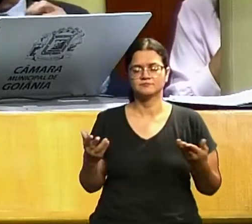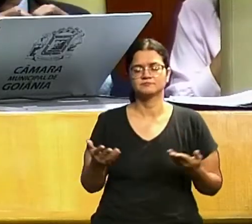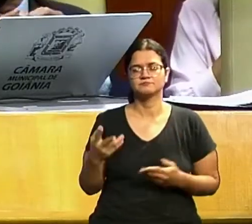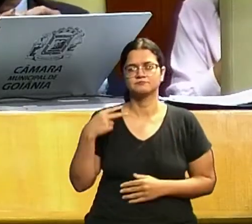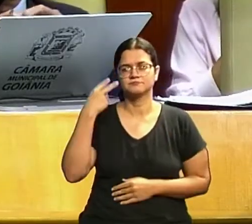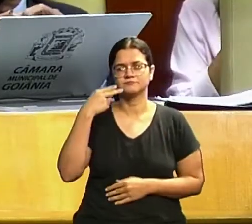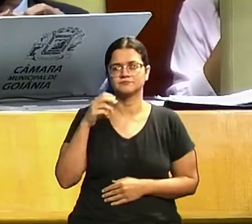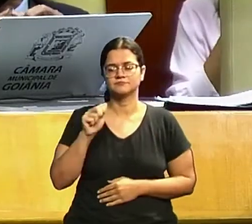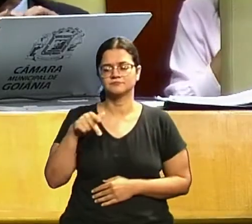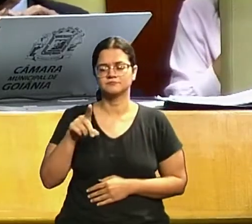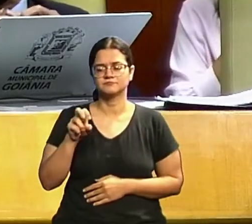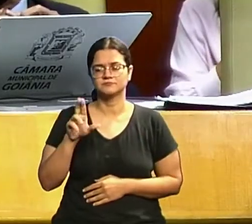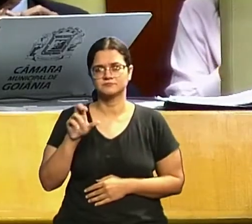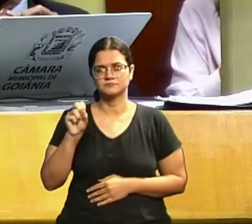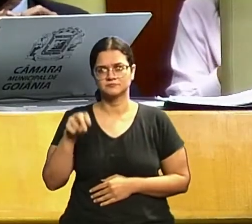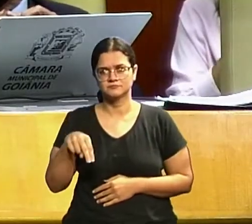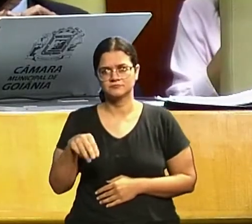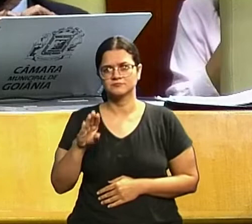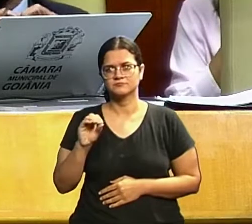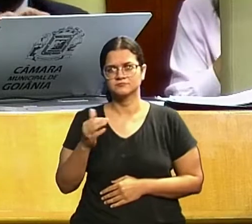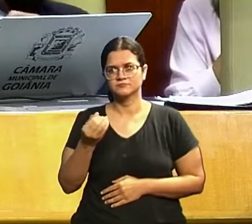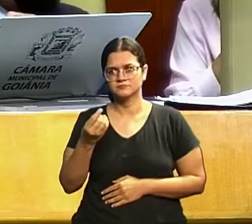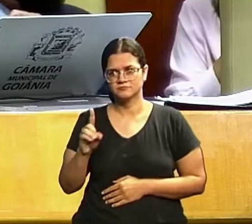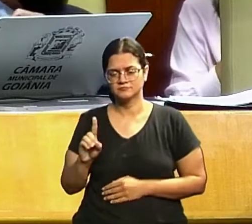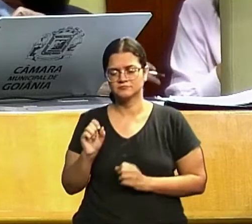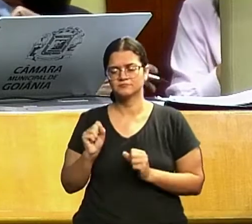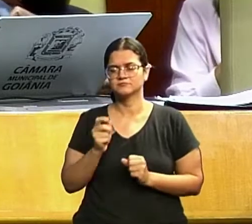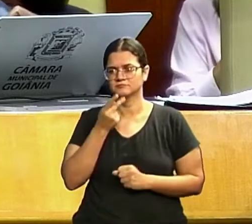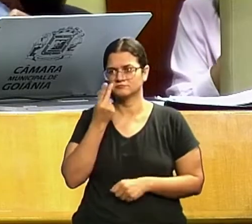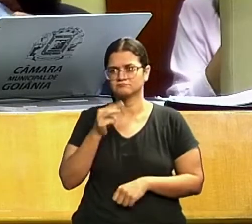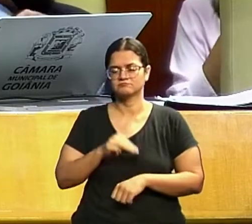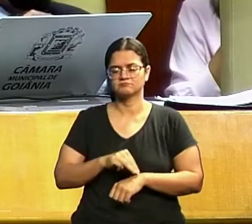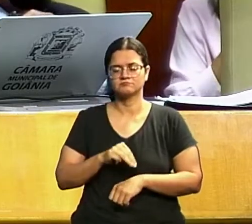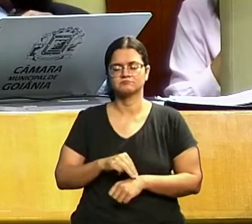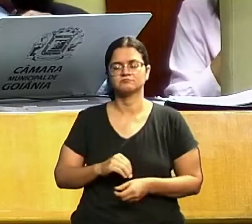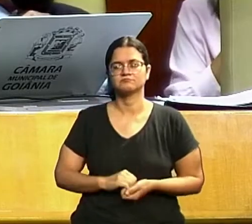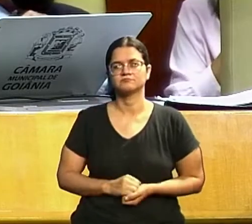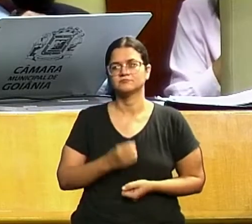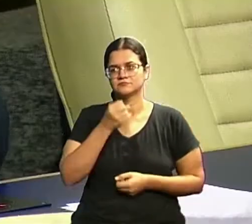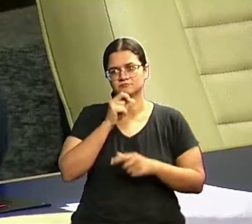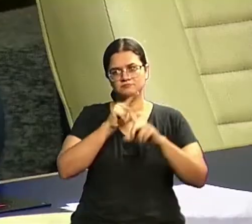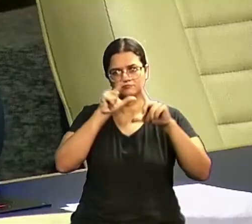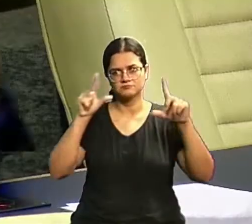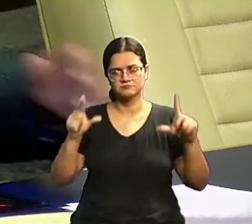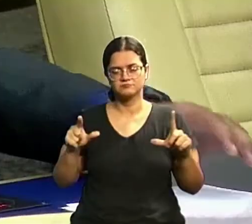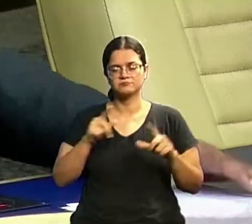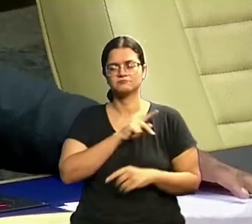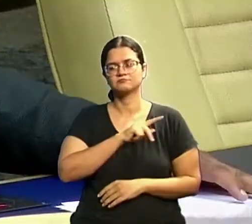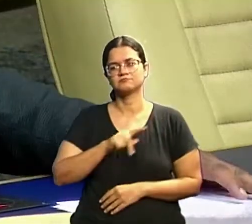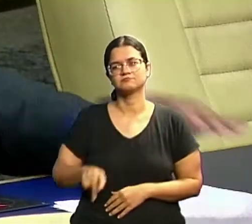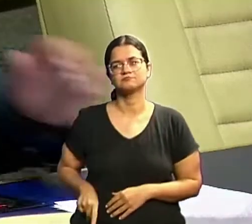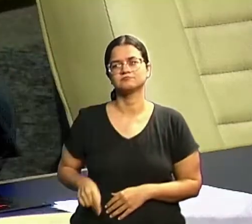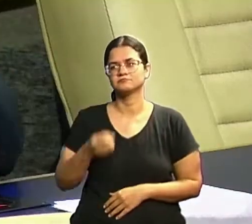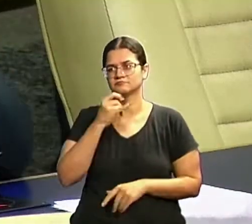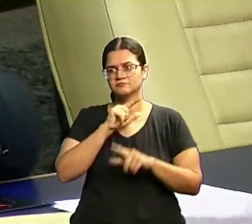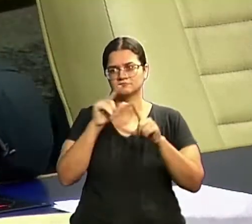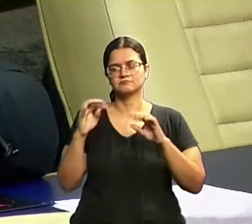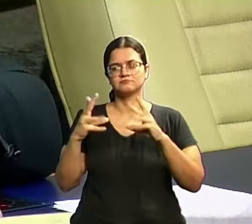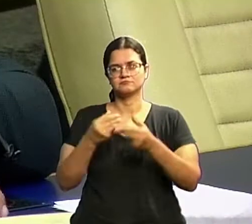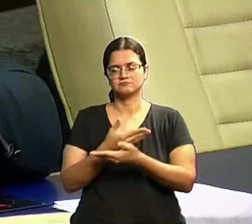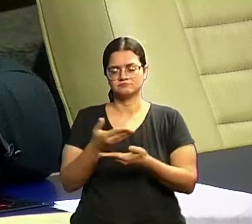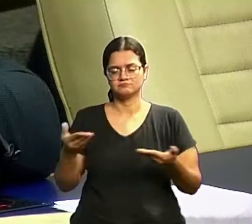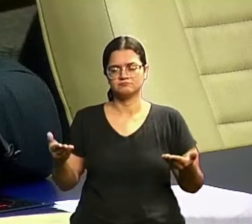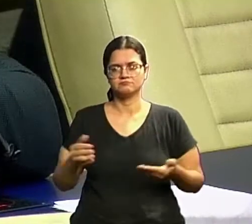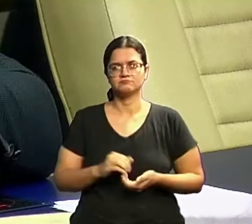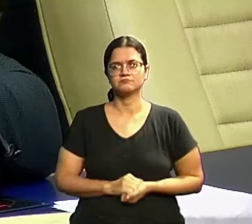Vereador Anderson Salles Bocão, pela ordem. Bom dia, senhor presidente. Bom dia, Goiânia. Bom dia, novos pares.